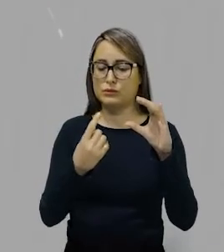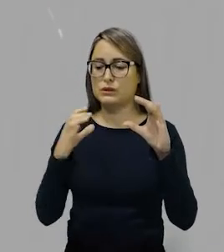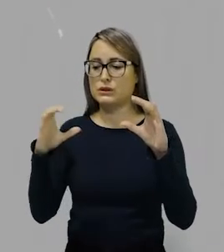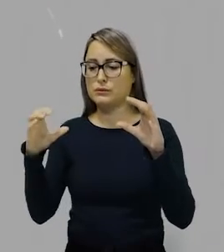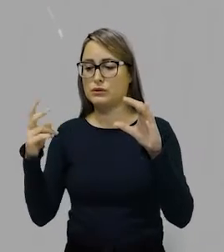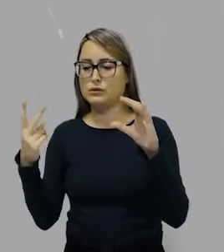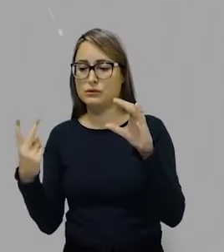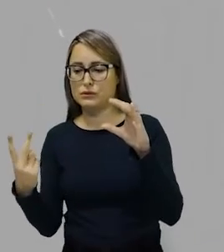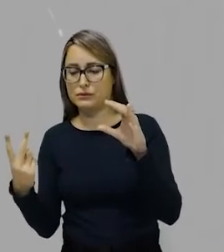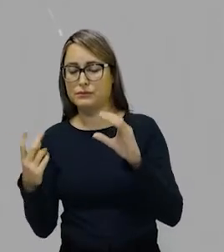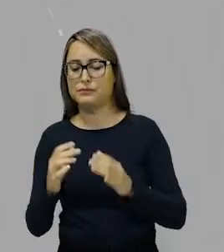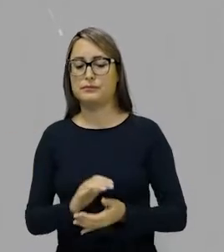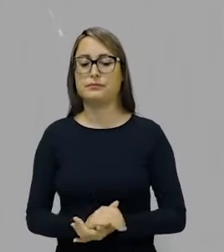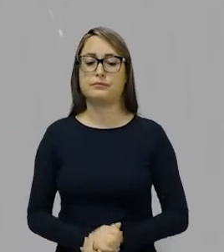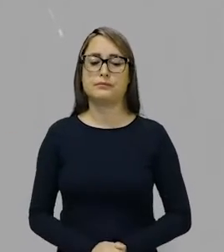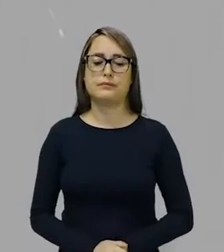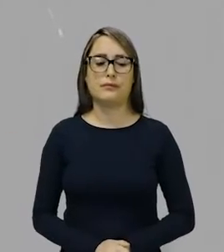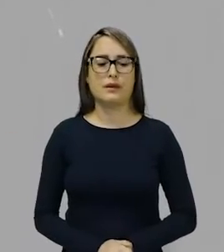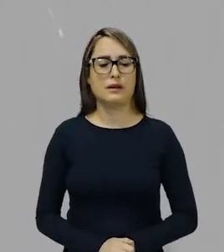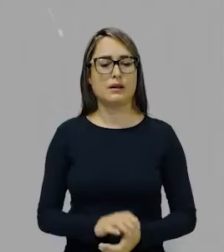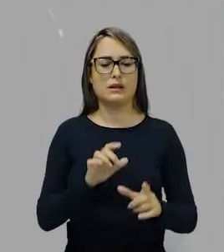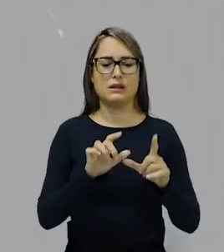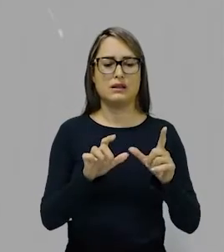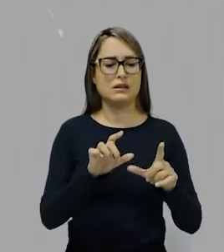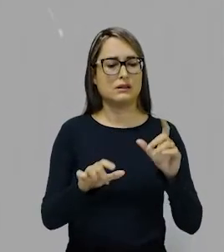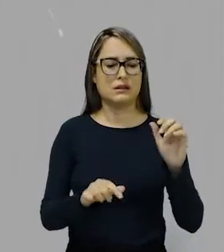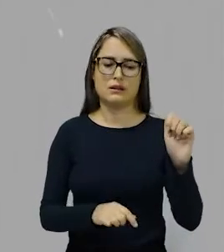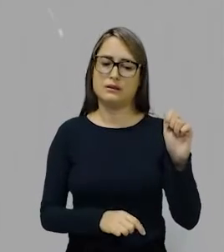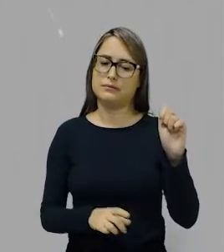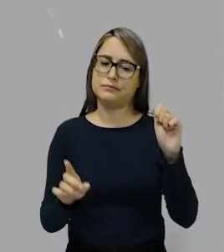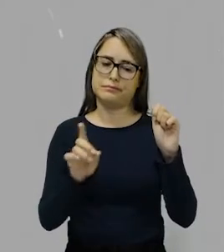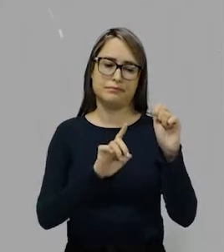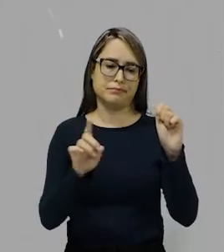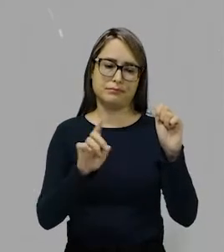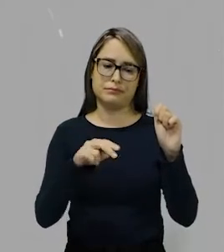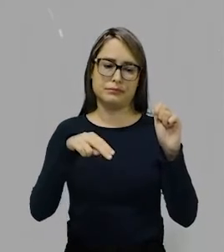2. Pessoal, porque não pode ser a letra A? Porque é o